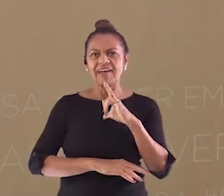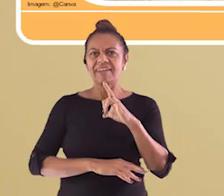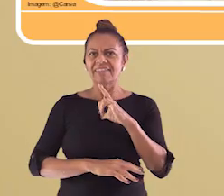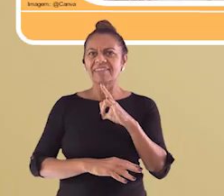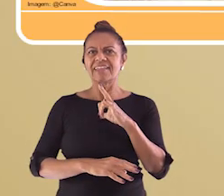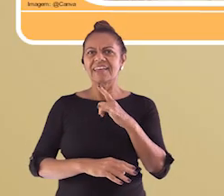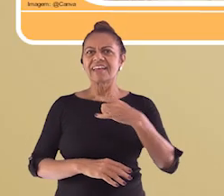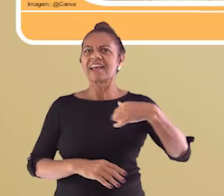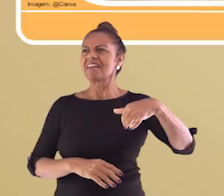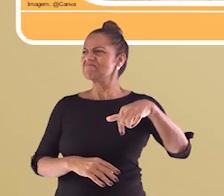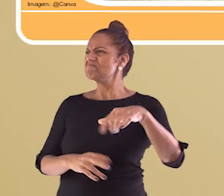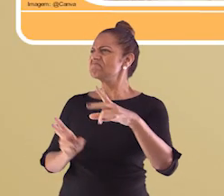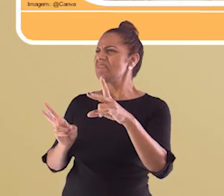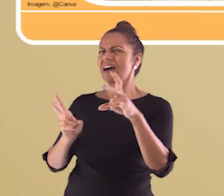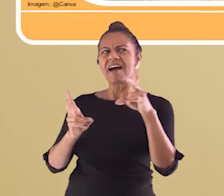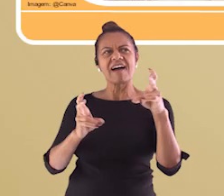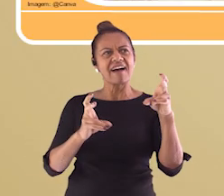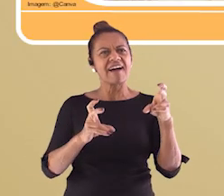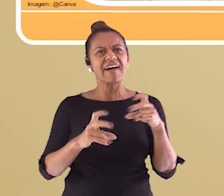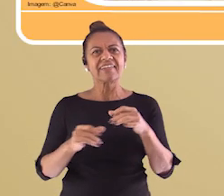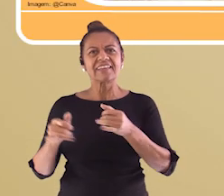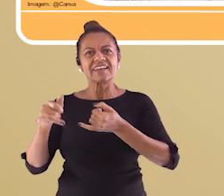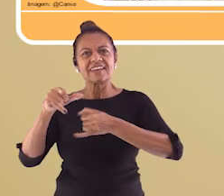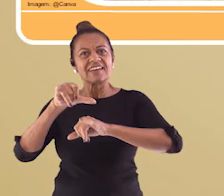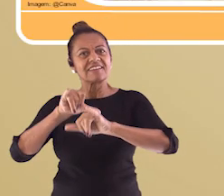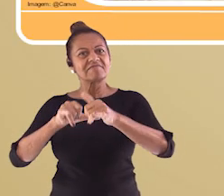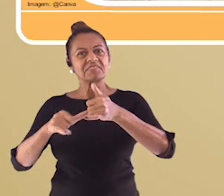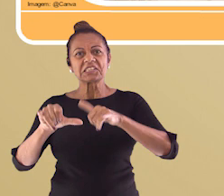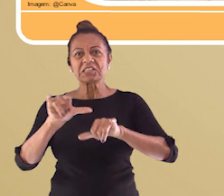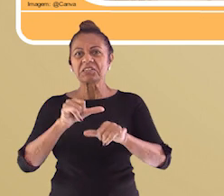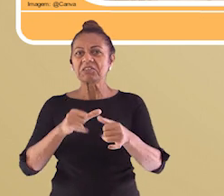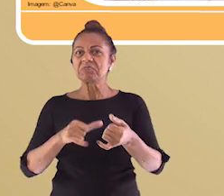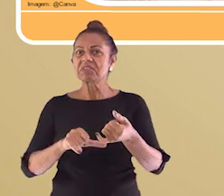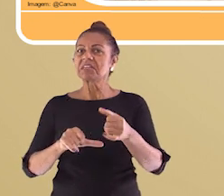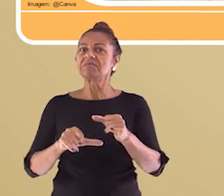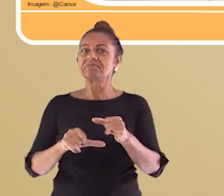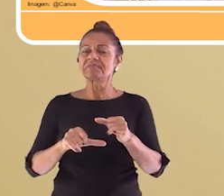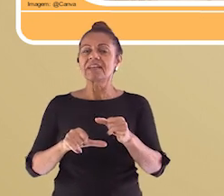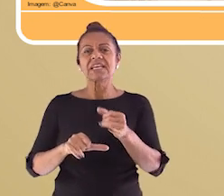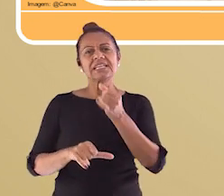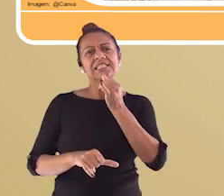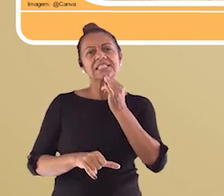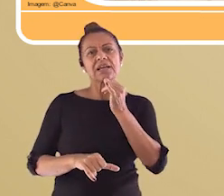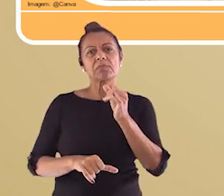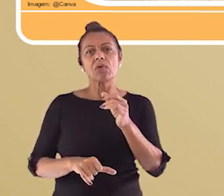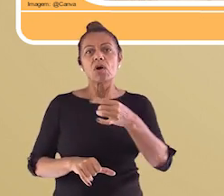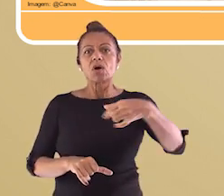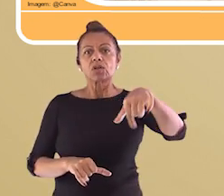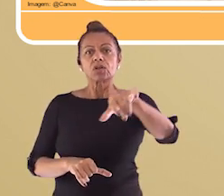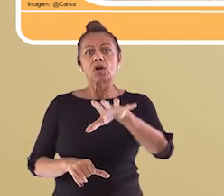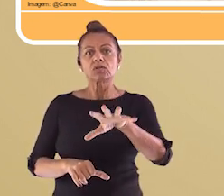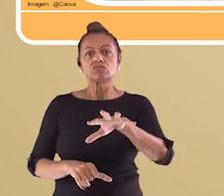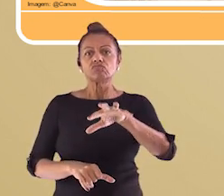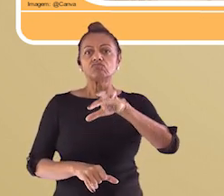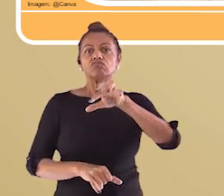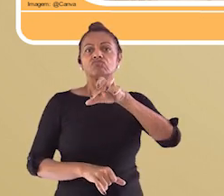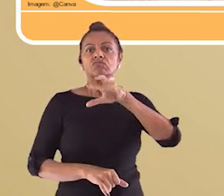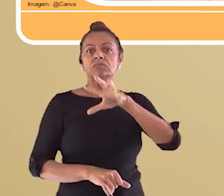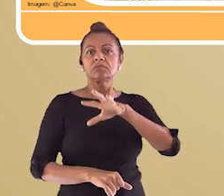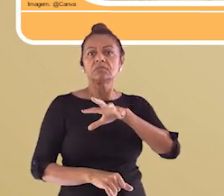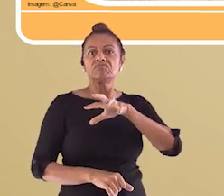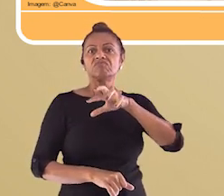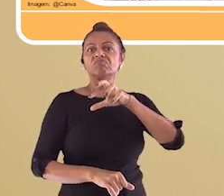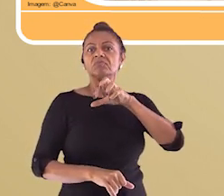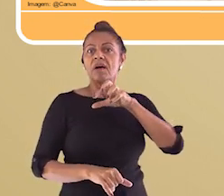explicar. O fenômeno da respiração é um processo químico onde utilizamos moléculas de